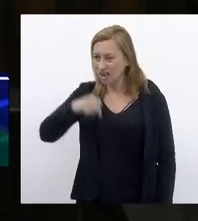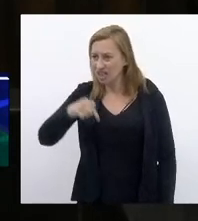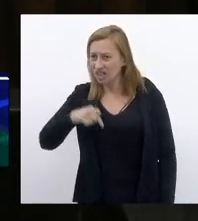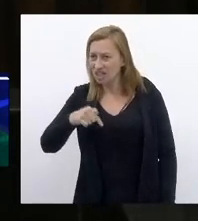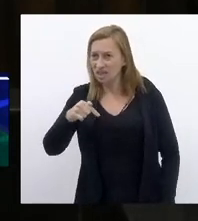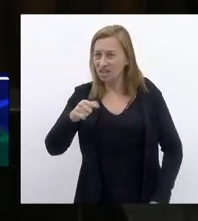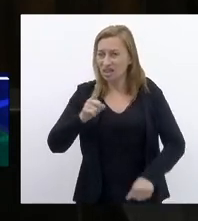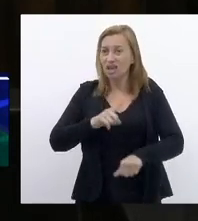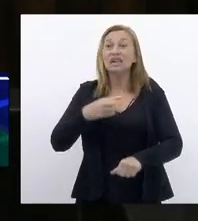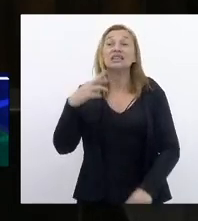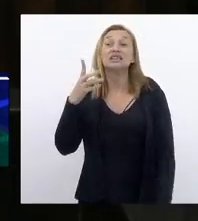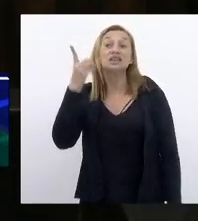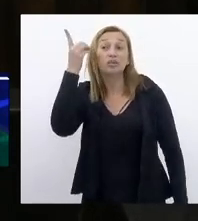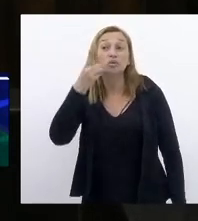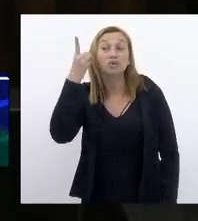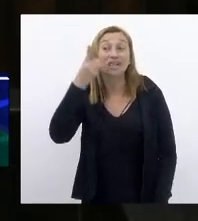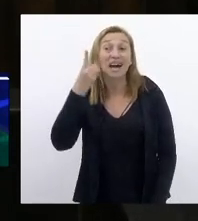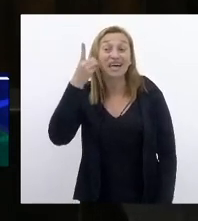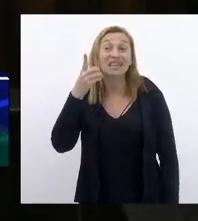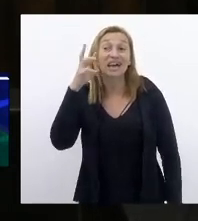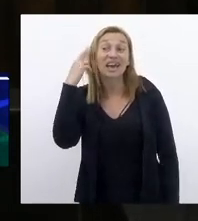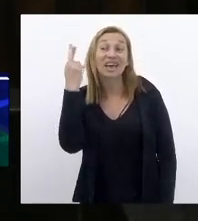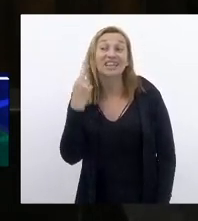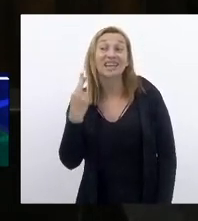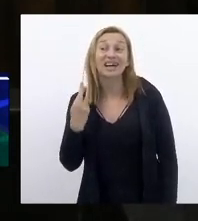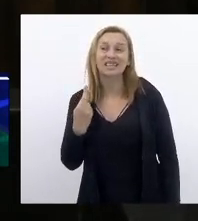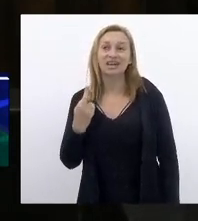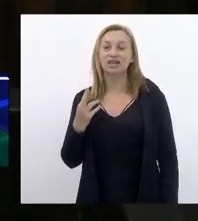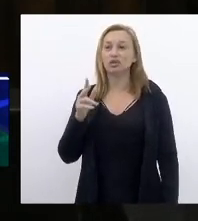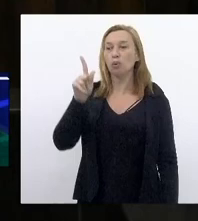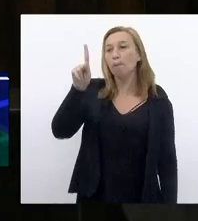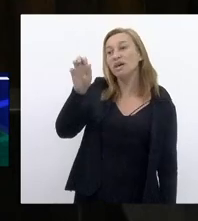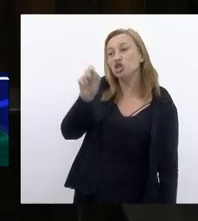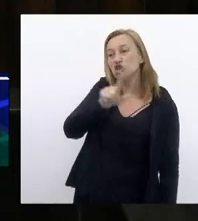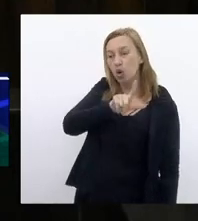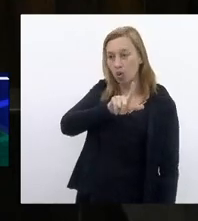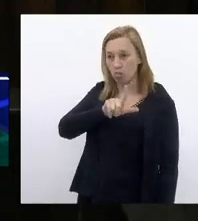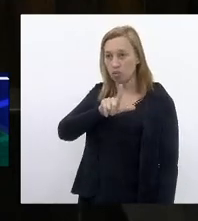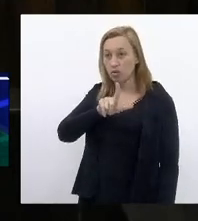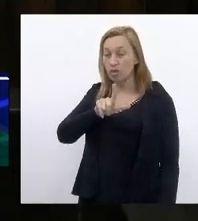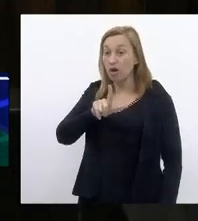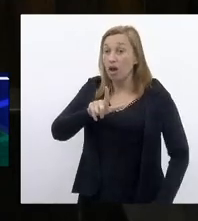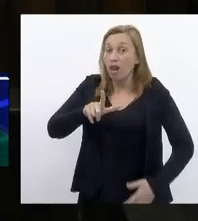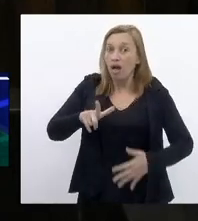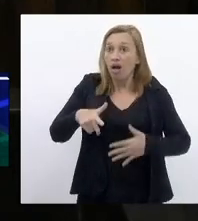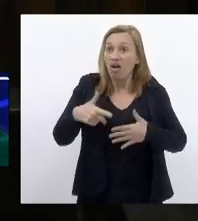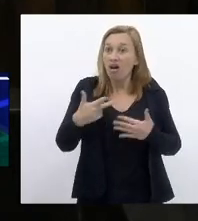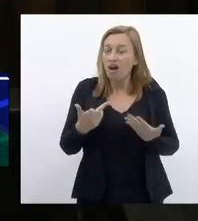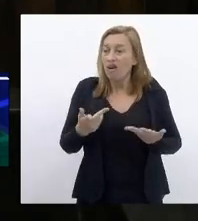que é a deputada Renata Souza, do PSOL, ela se arvorou